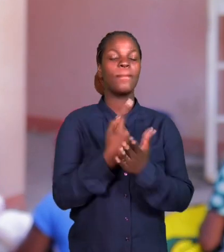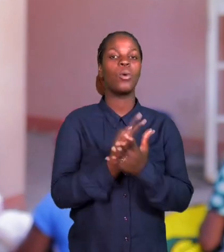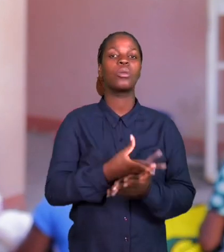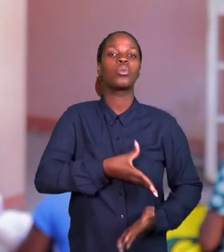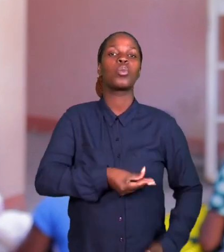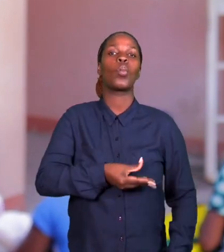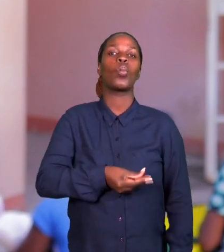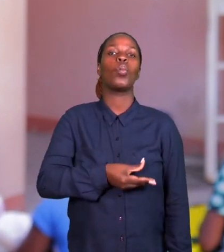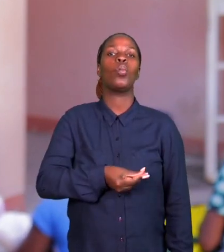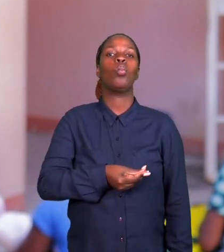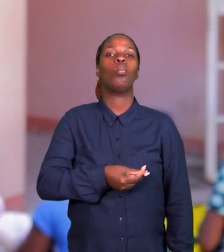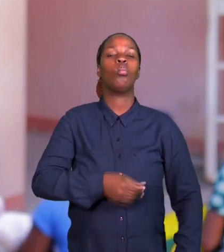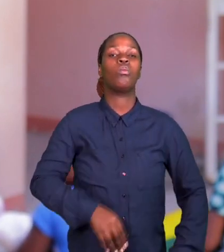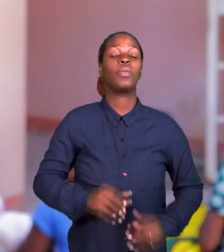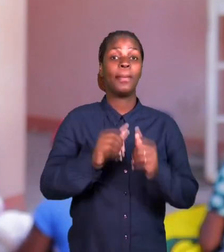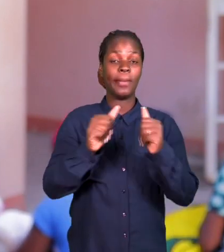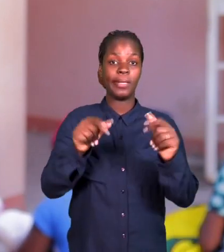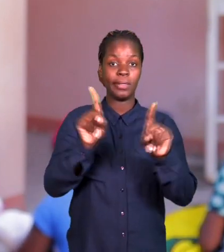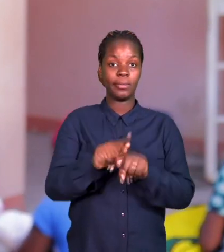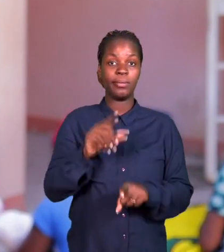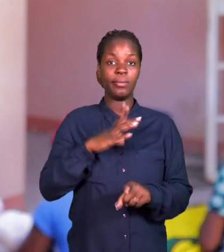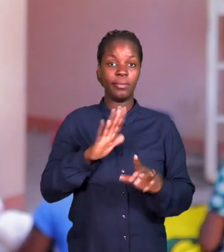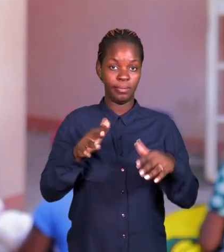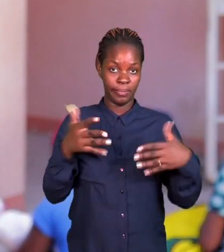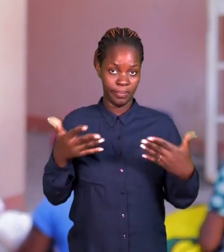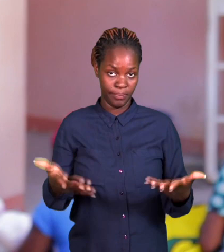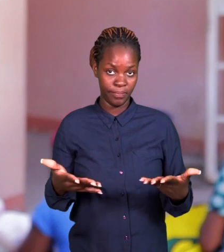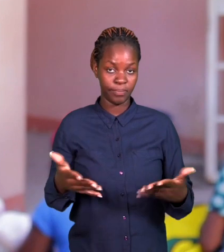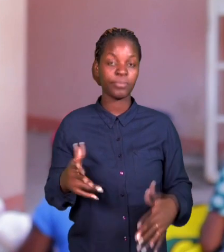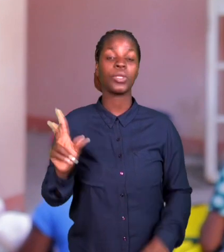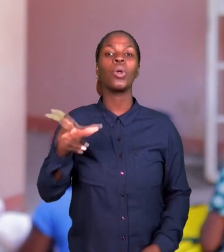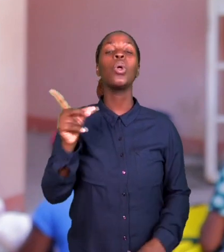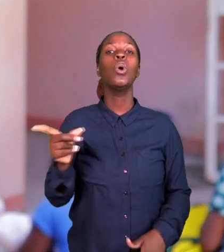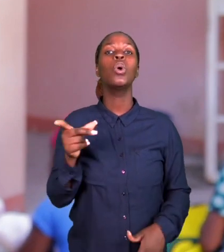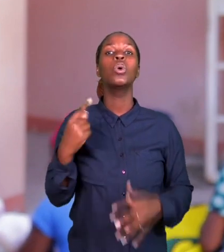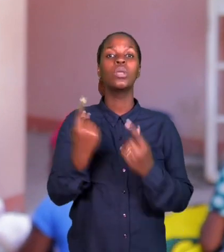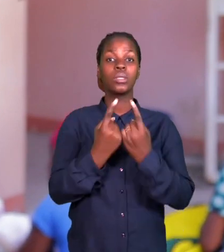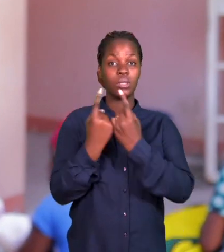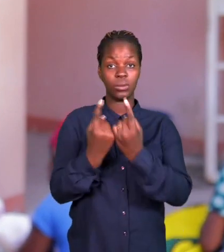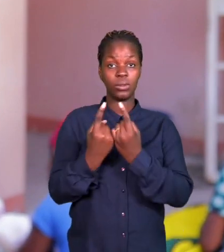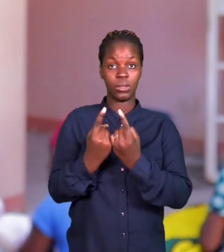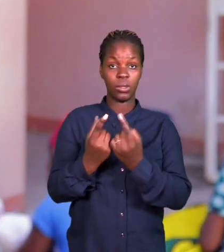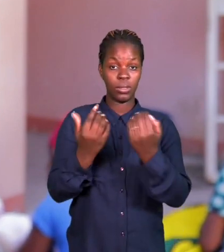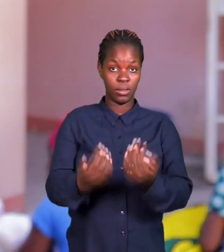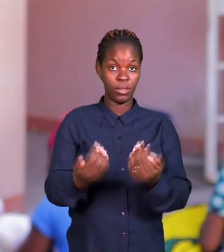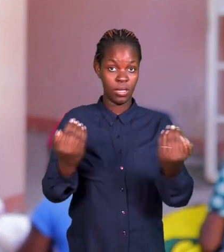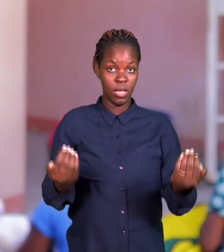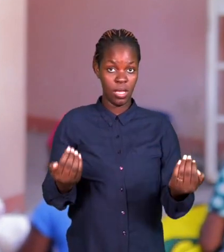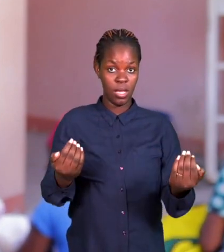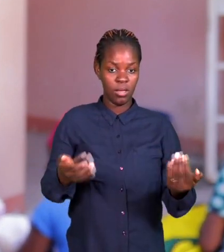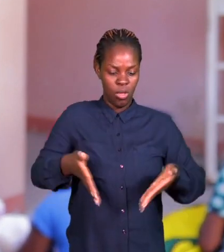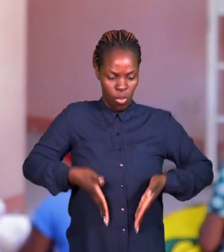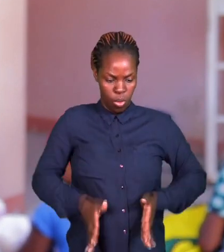que a criança é concebida. Mas também tem outra razão da